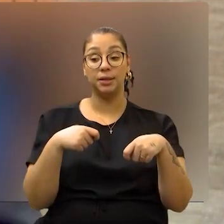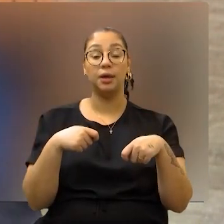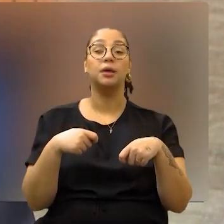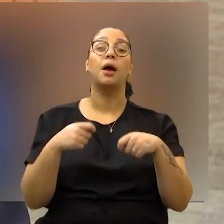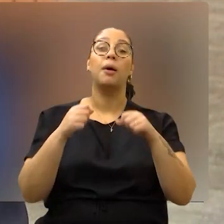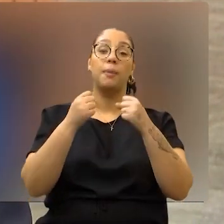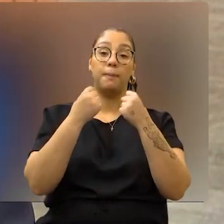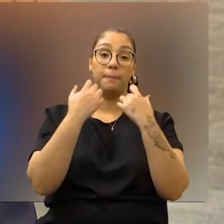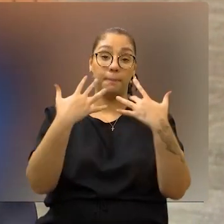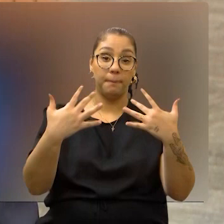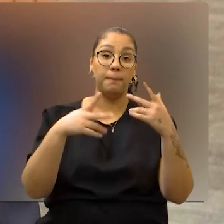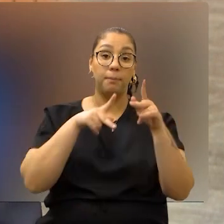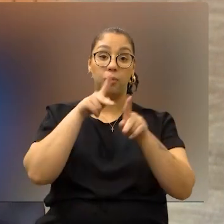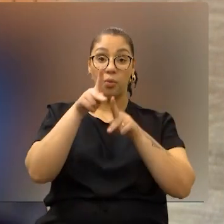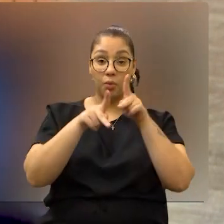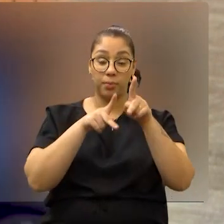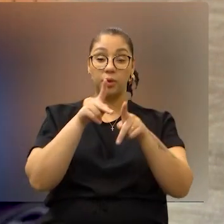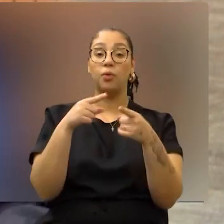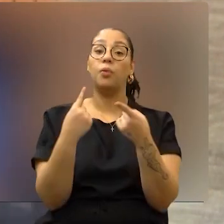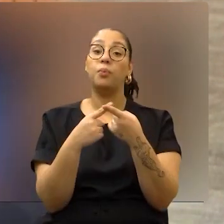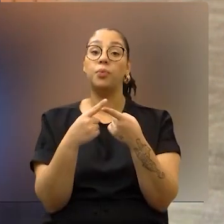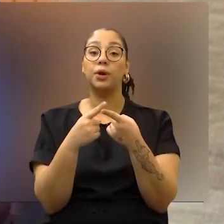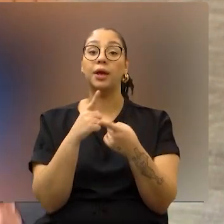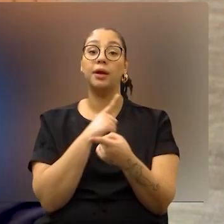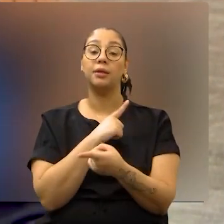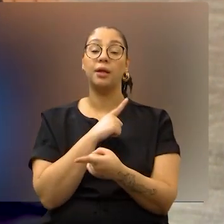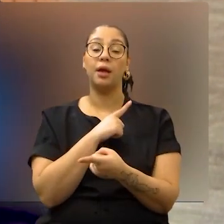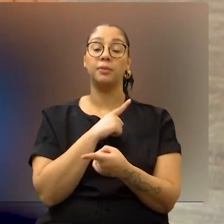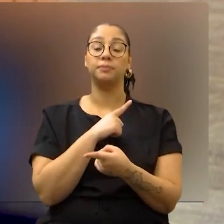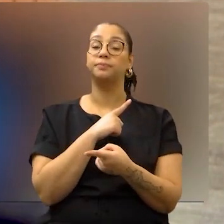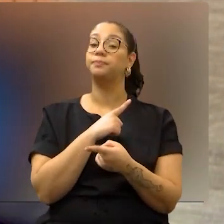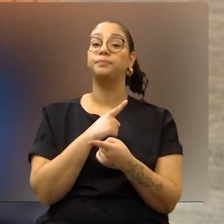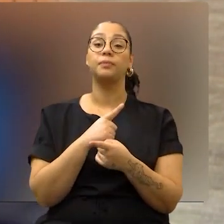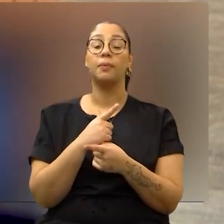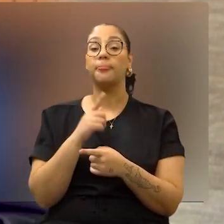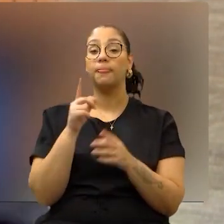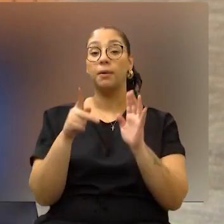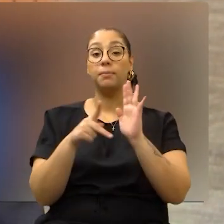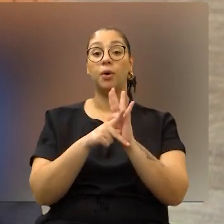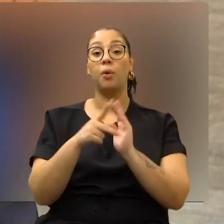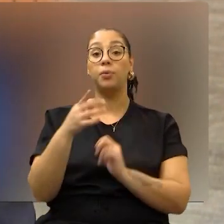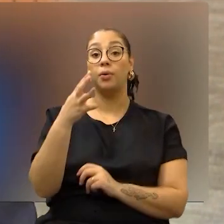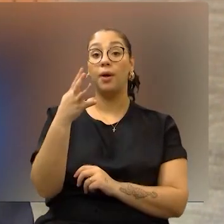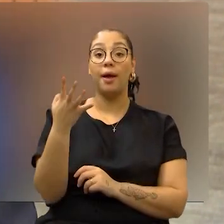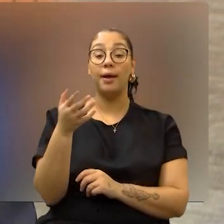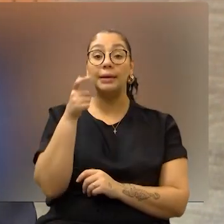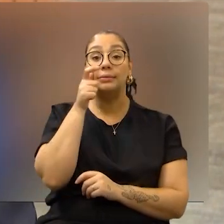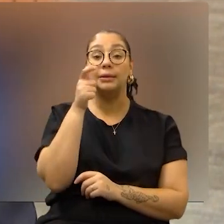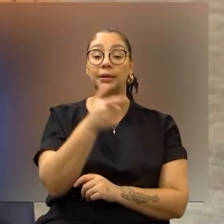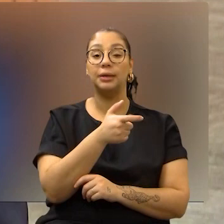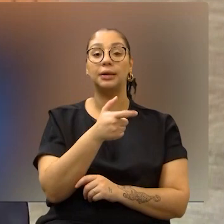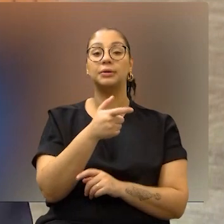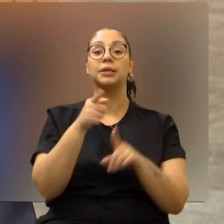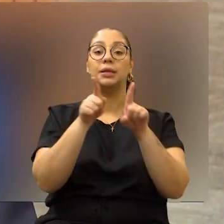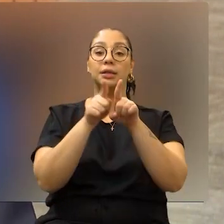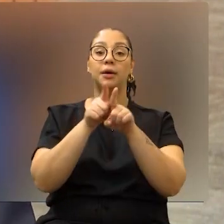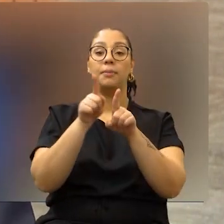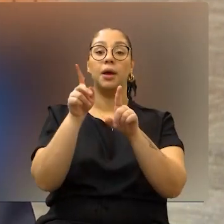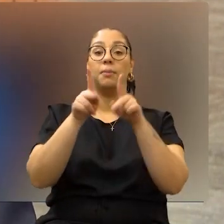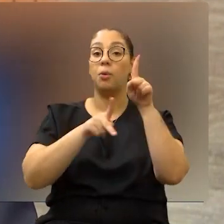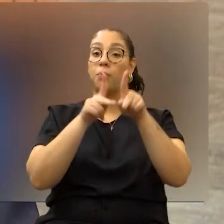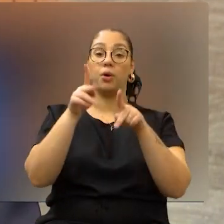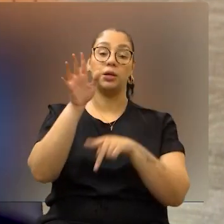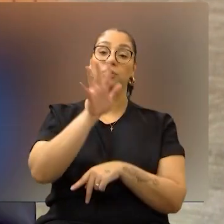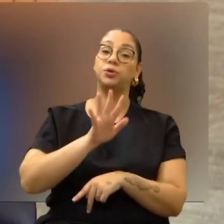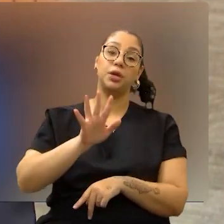passar pela audiência porque atinge interesses públicos e da população no modo